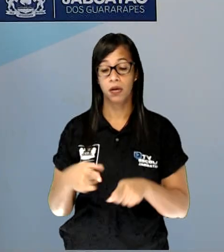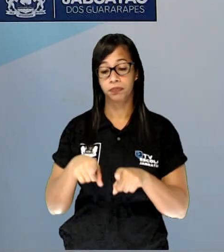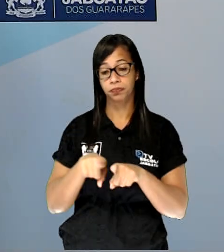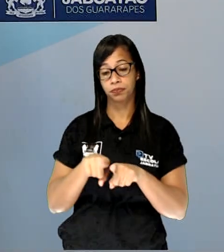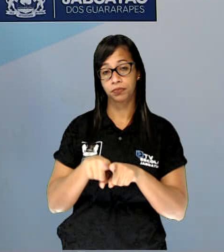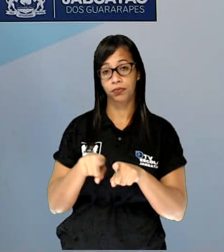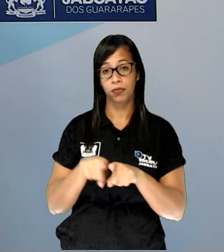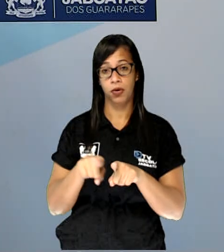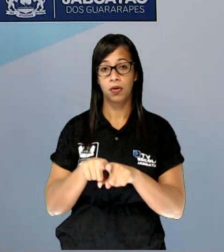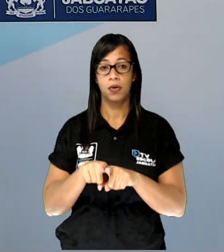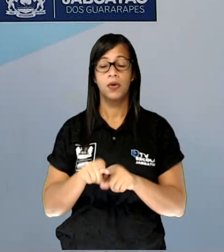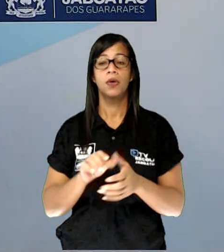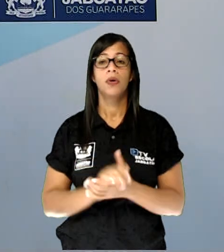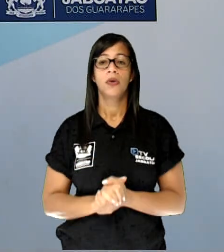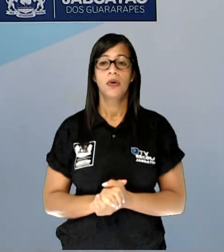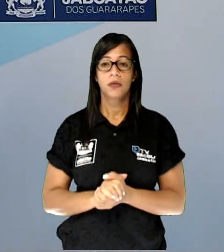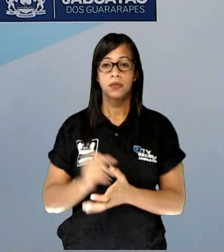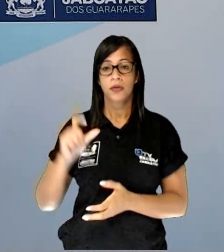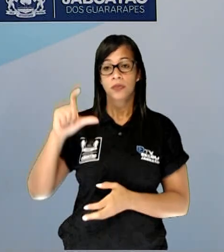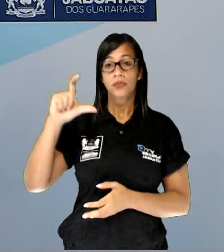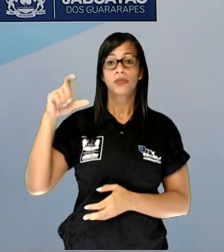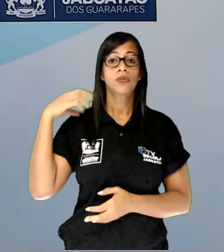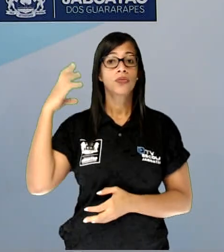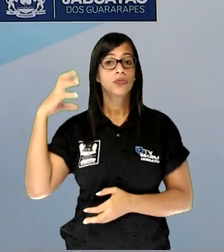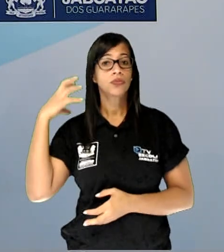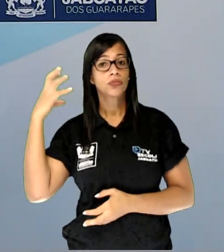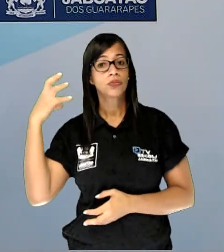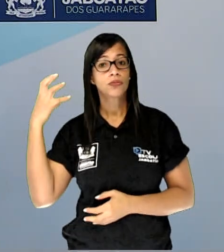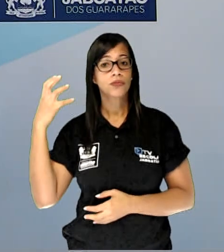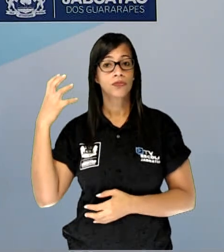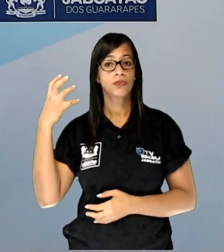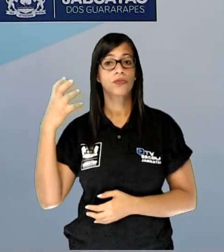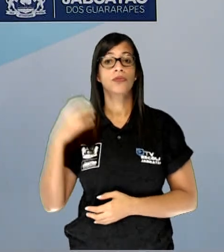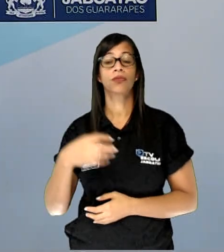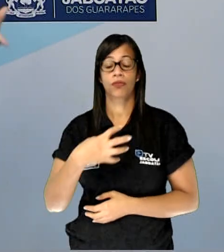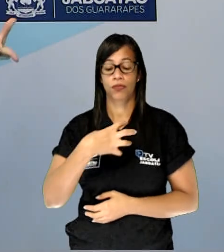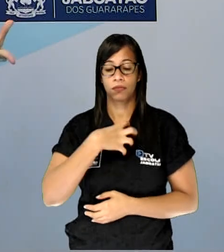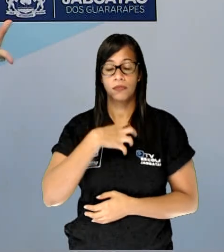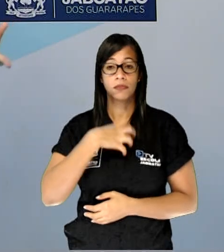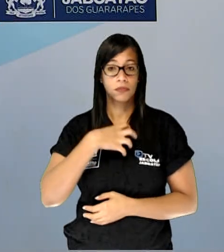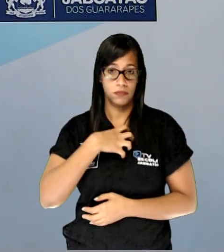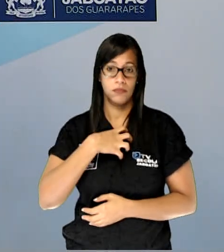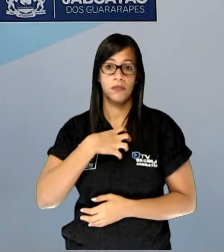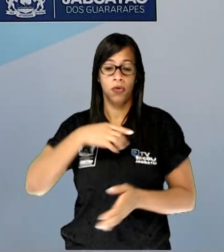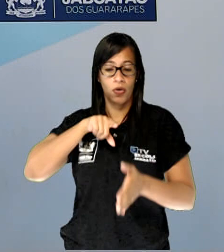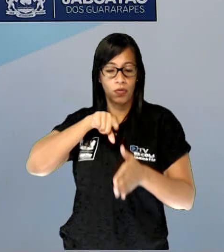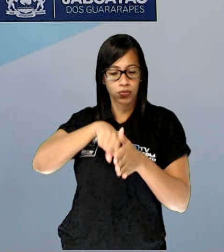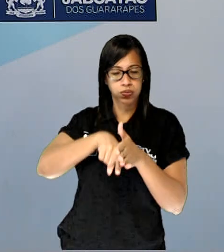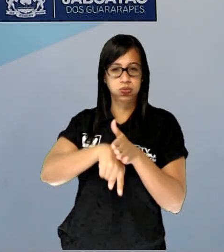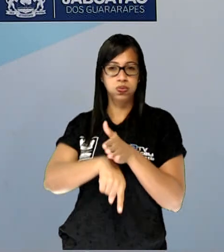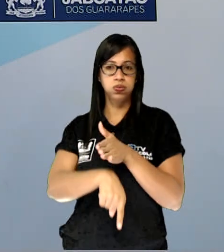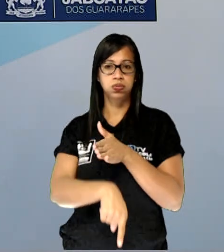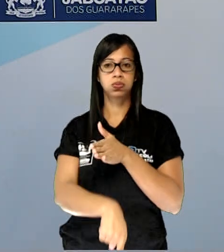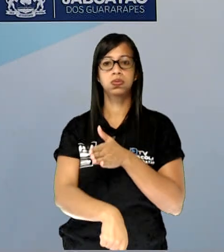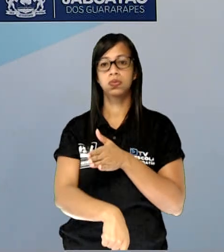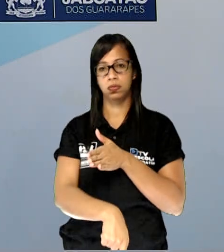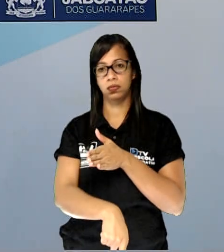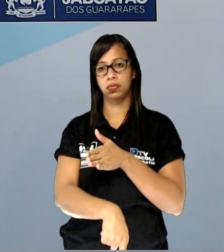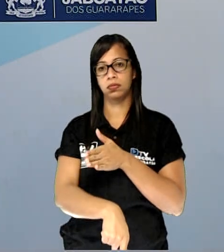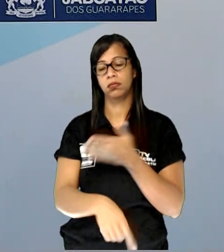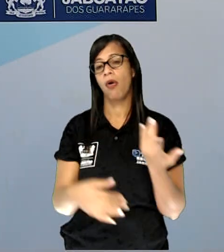um som é agudo ou se o som é grave. Por exemplo, o gato, ele não